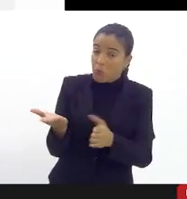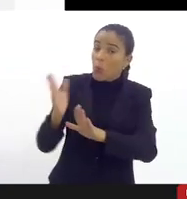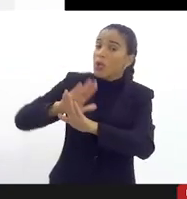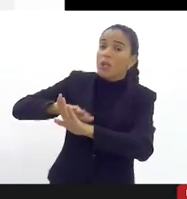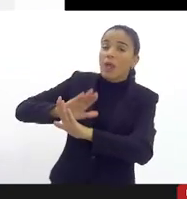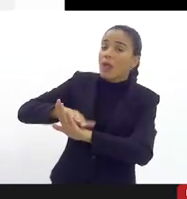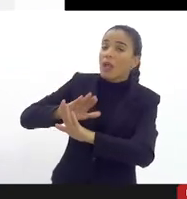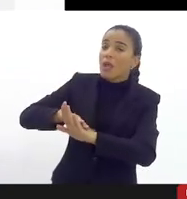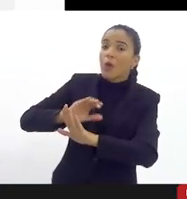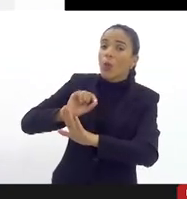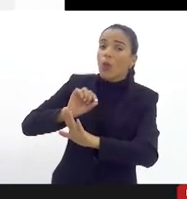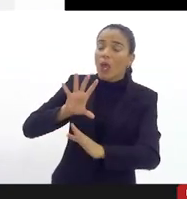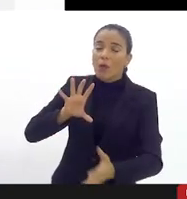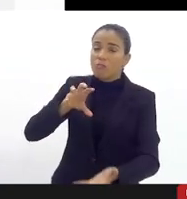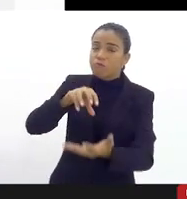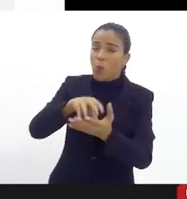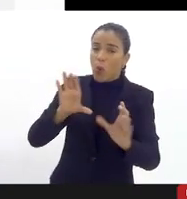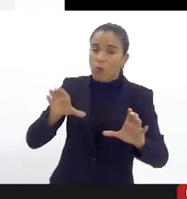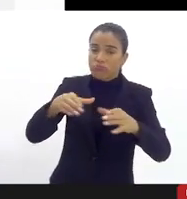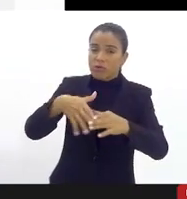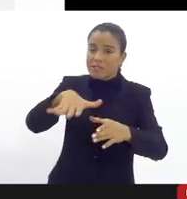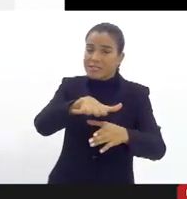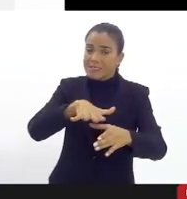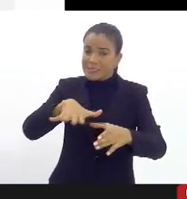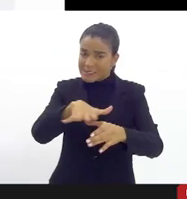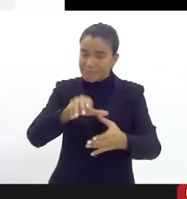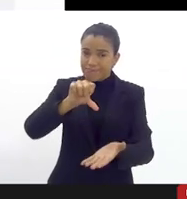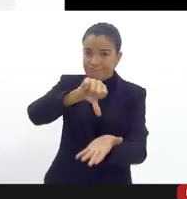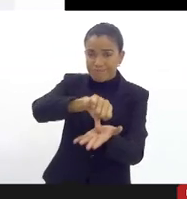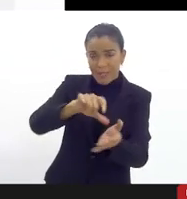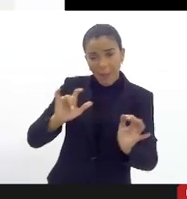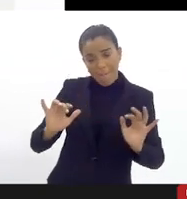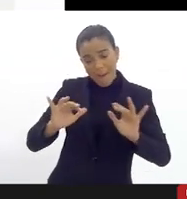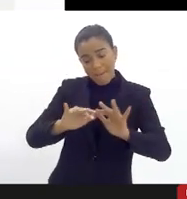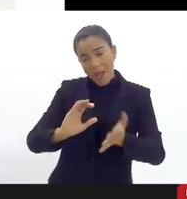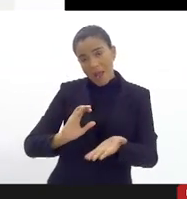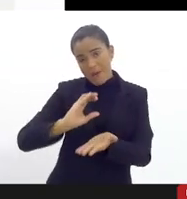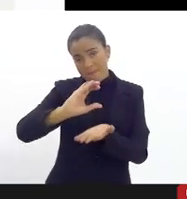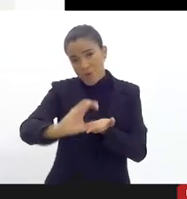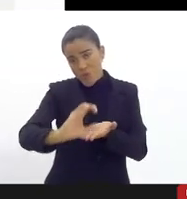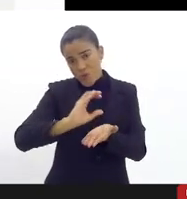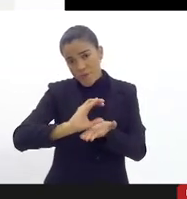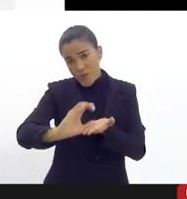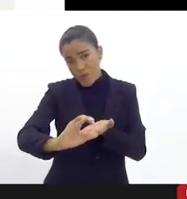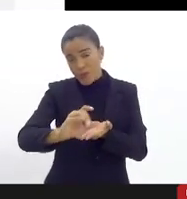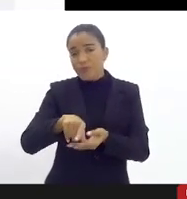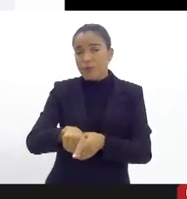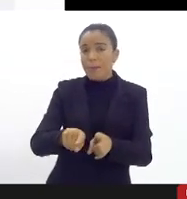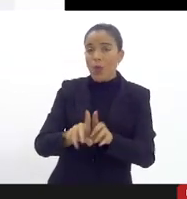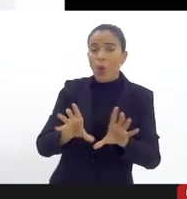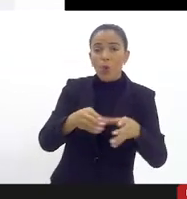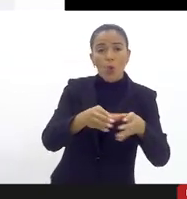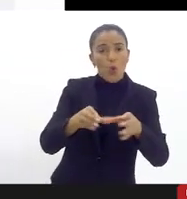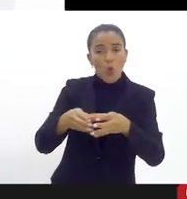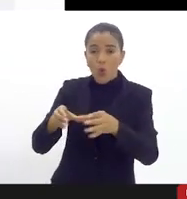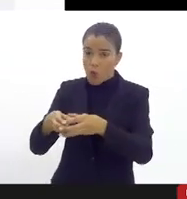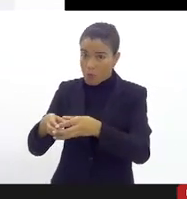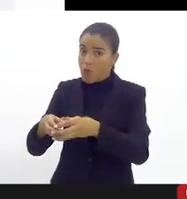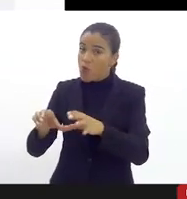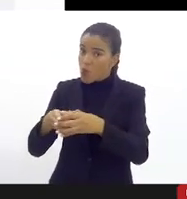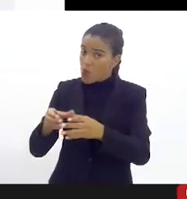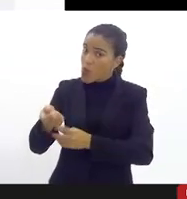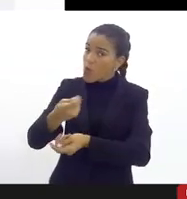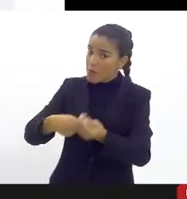por trás disso no processo de concentração centralização a finalização que foi mencionada aqui os grandes grupos tem grupo